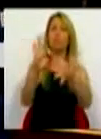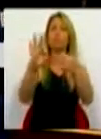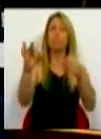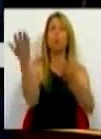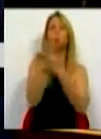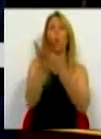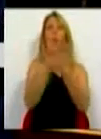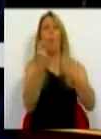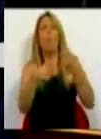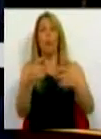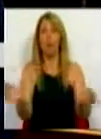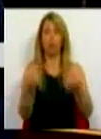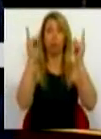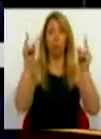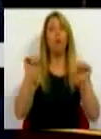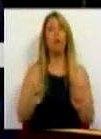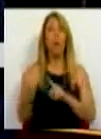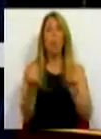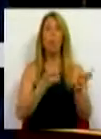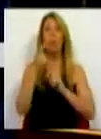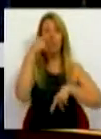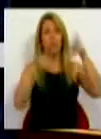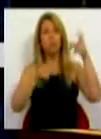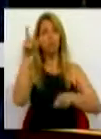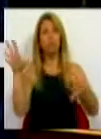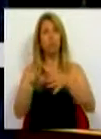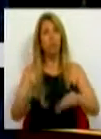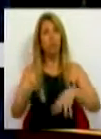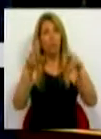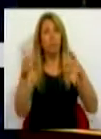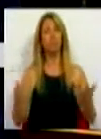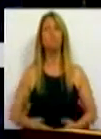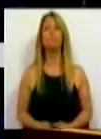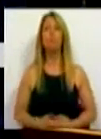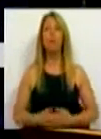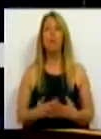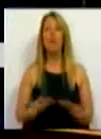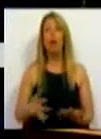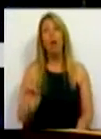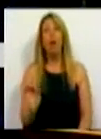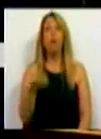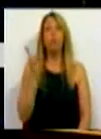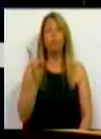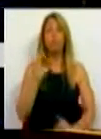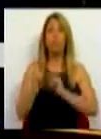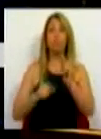É um debate civilizacional. Talvez depois da Segunda Guerra